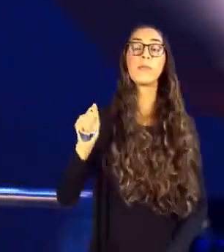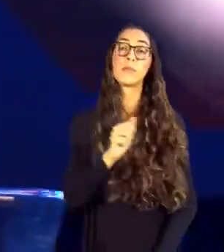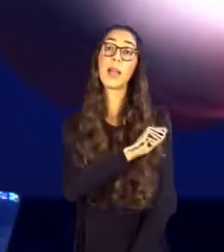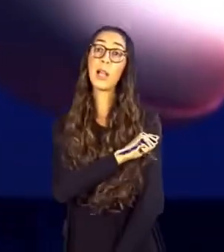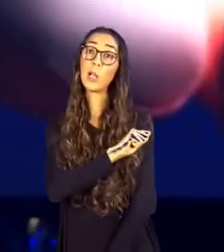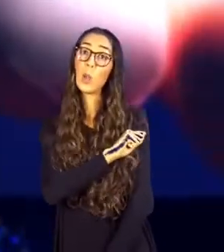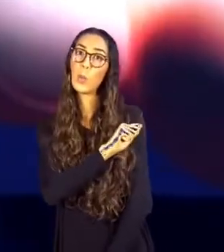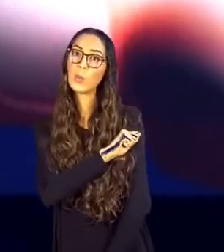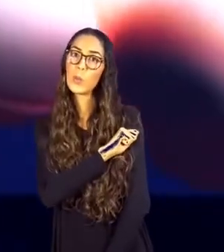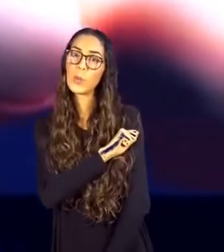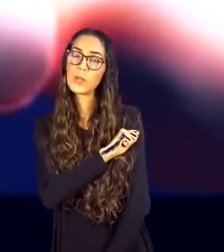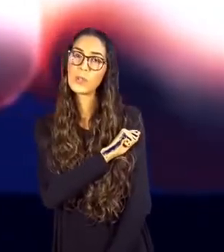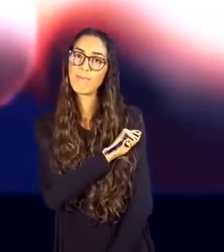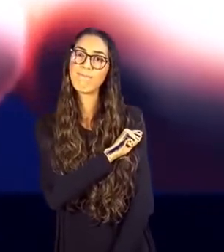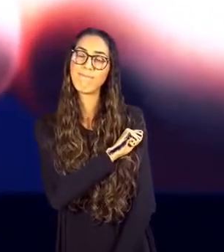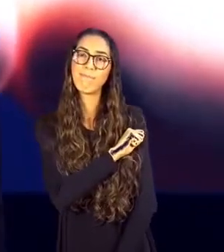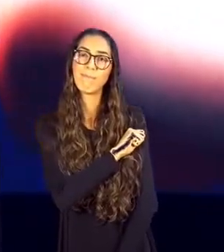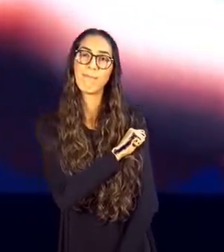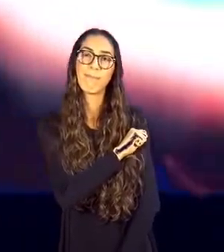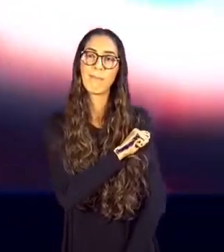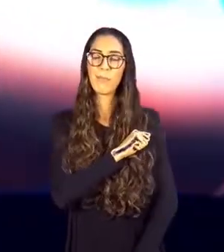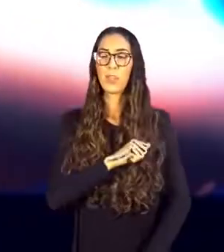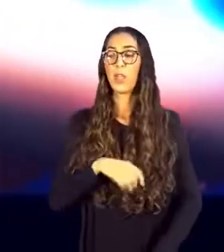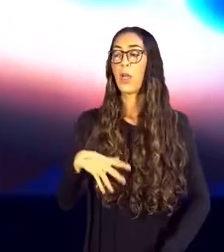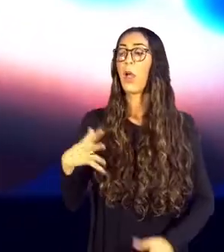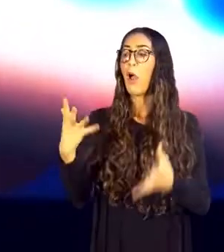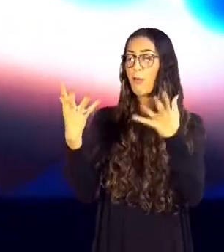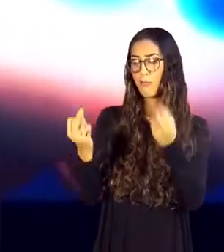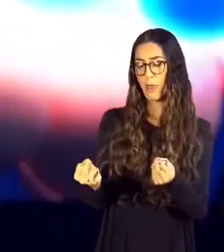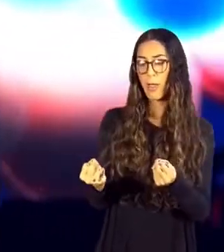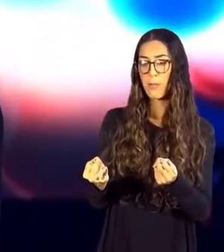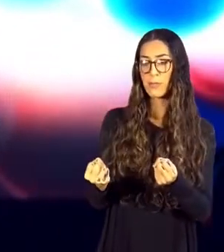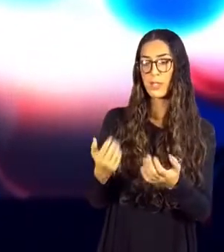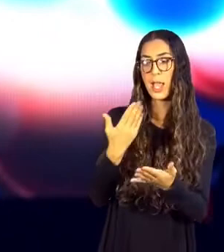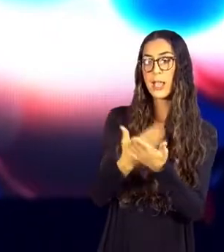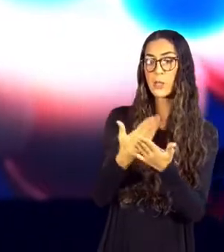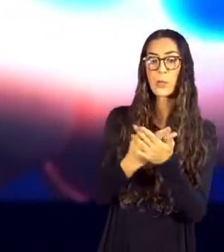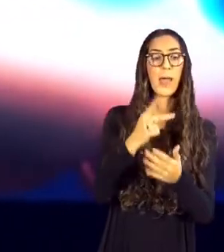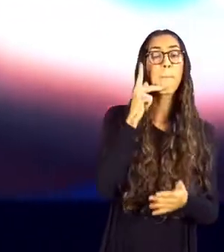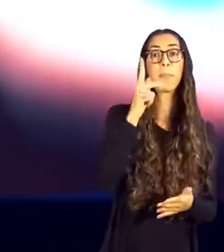essas 8 profecias e ver a probabilidade de serem cumpridas.